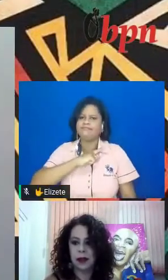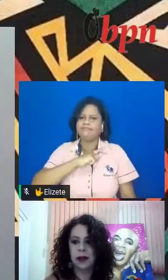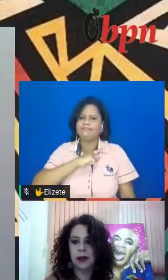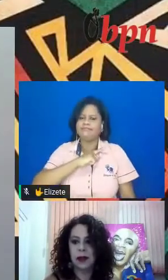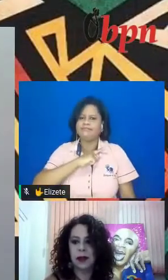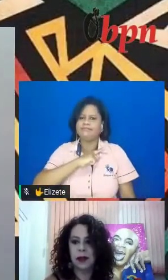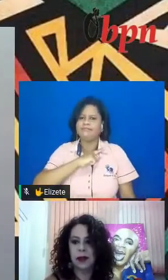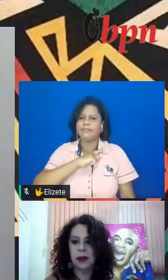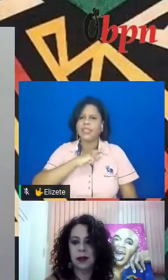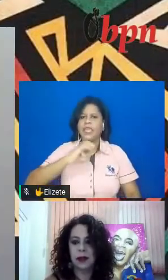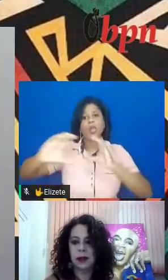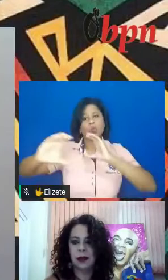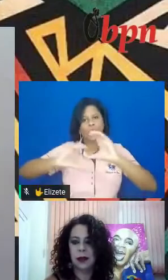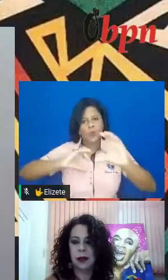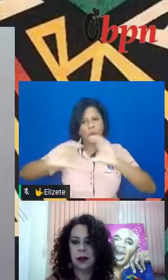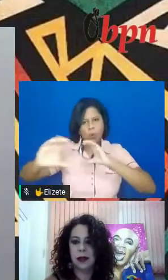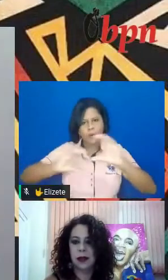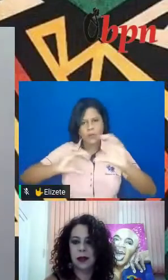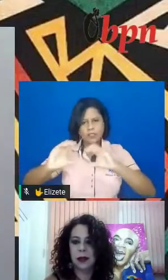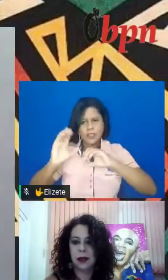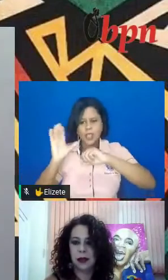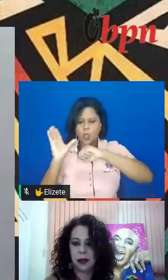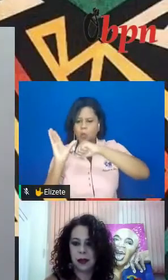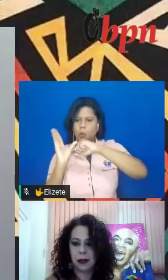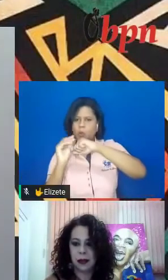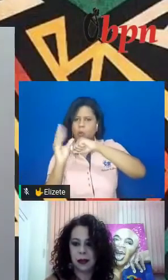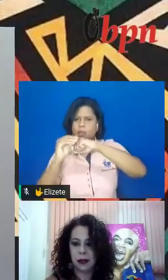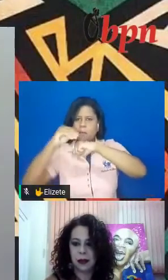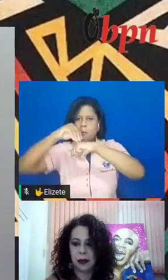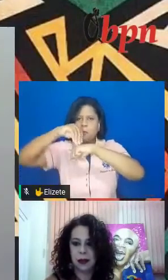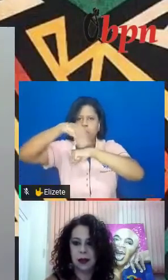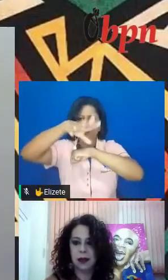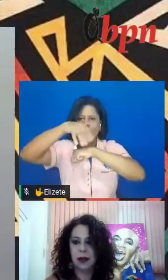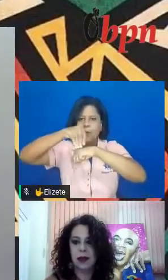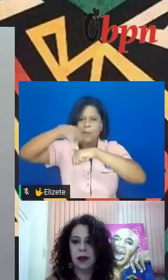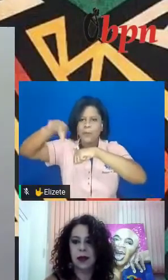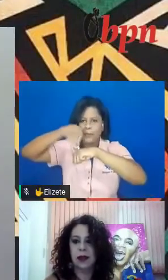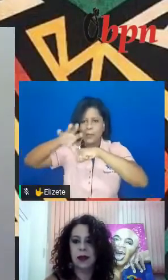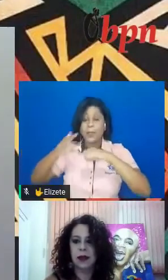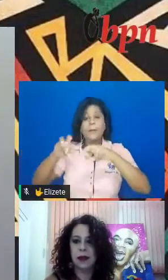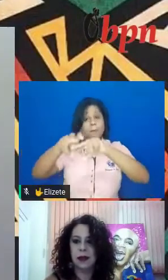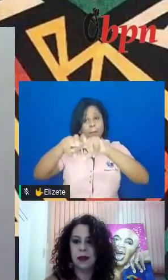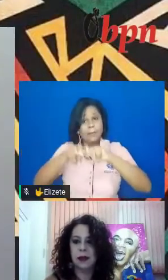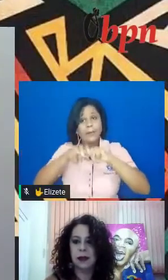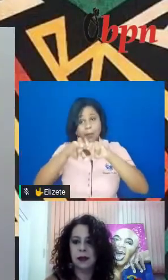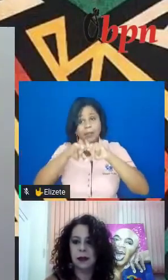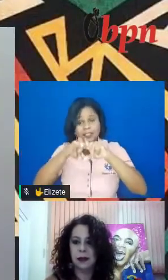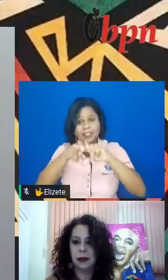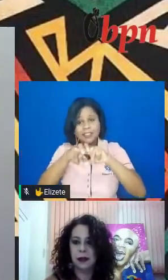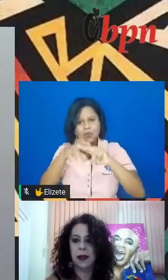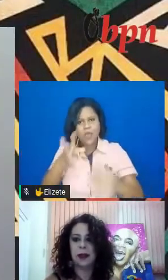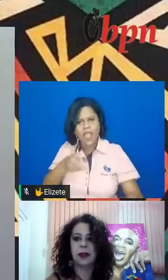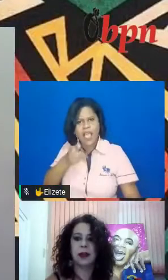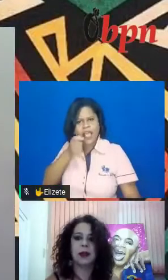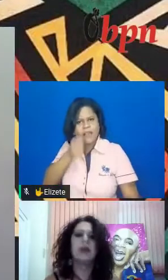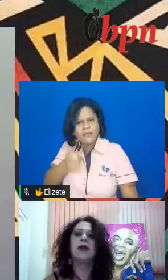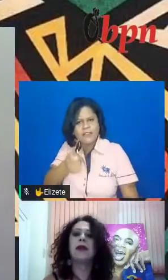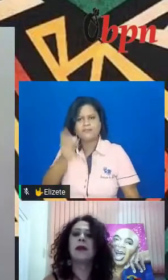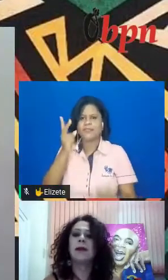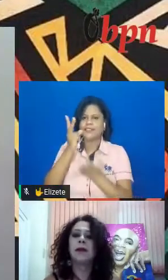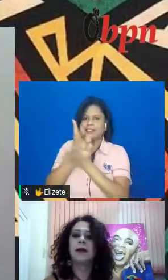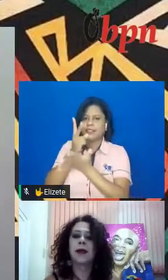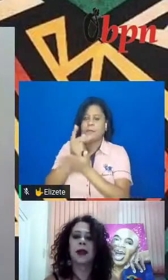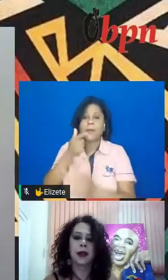nos comunicar conhecimento. E por isso que eu tenho afirmado tanto, né?